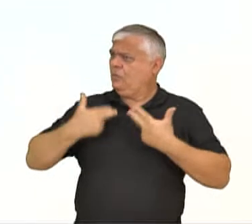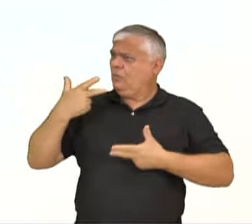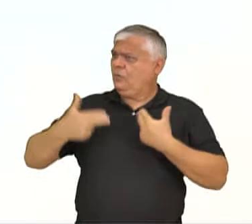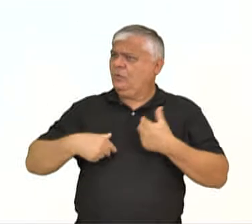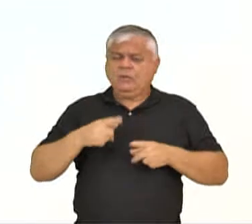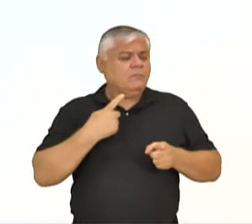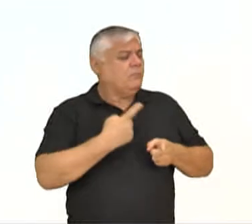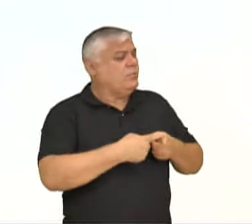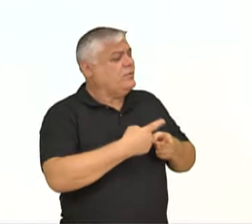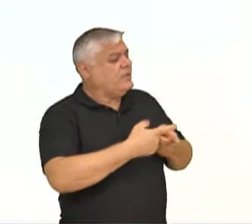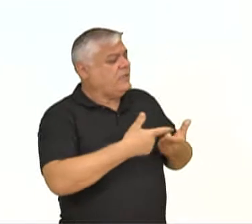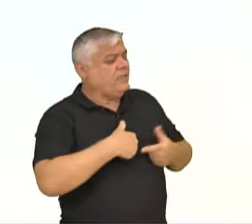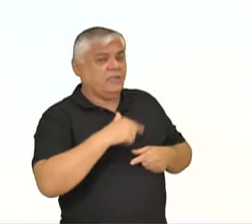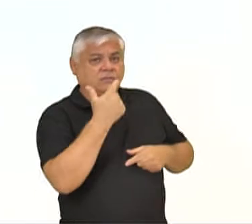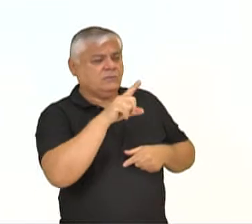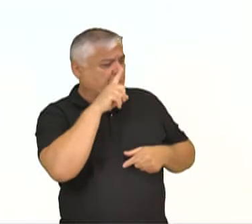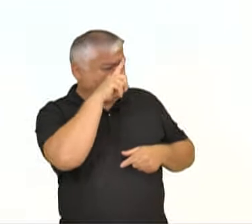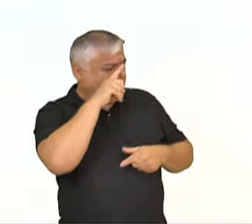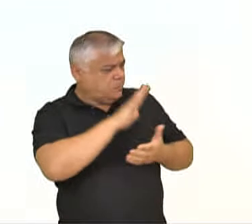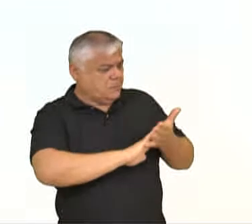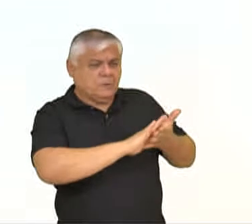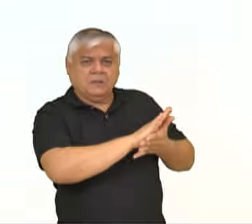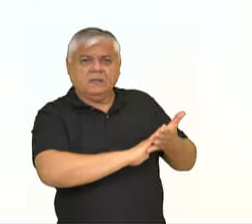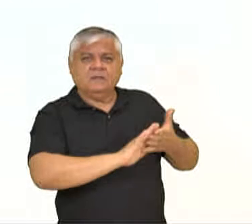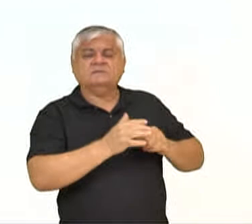Por quê? Não havia risco nenhum.